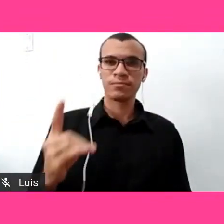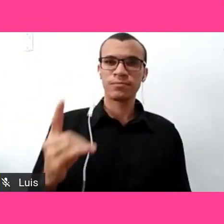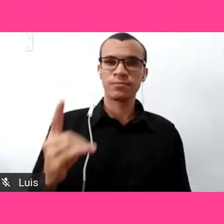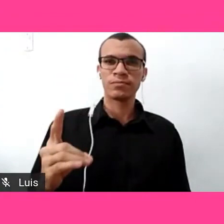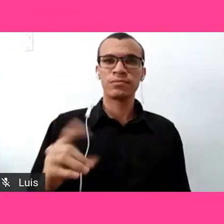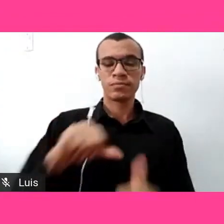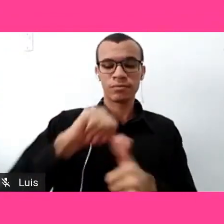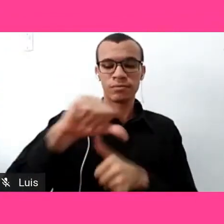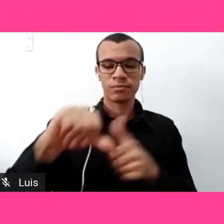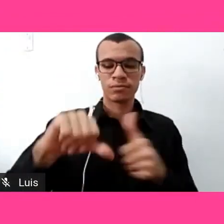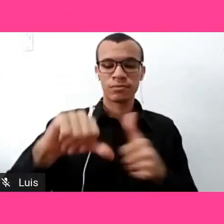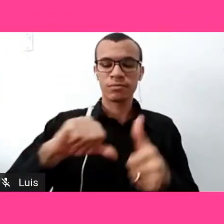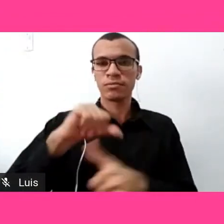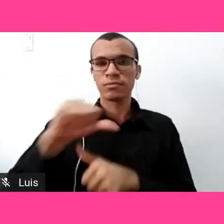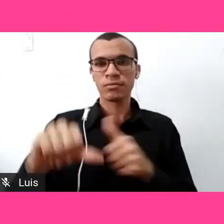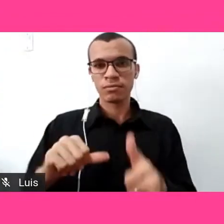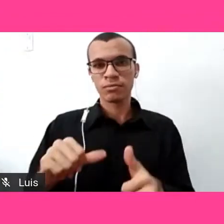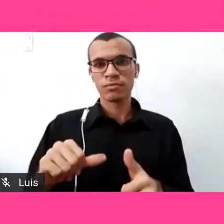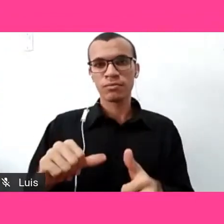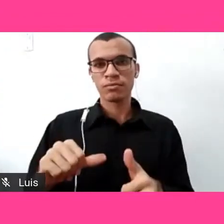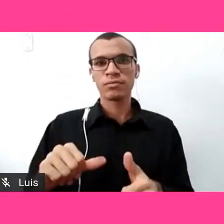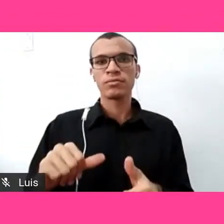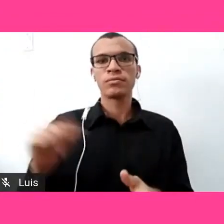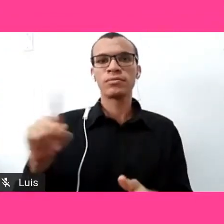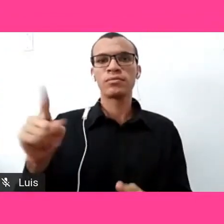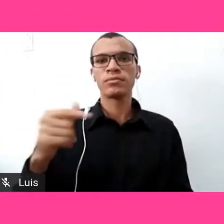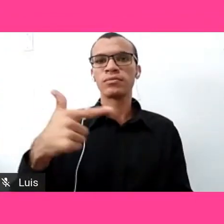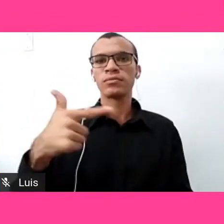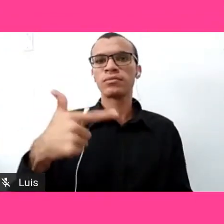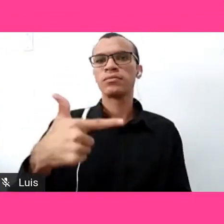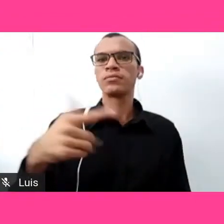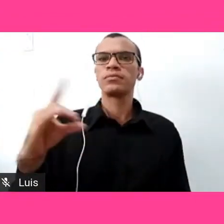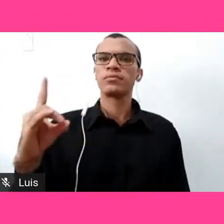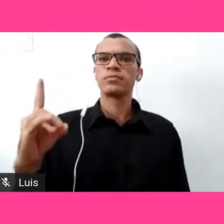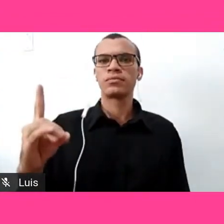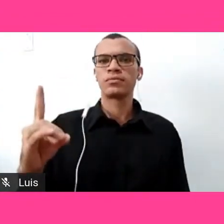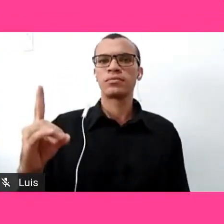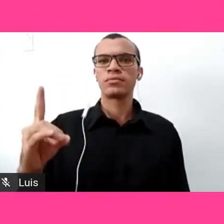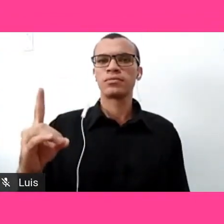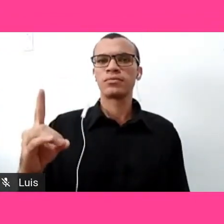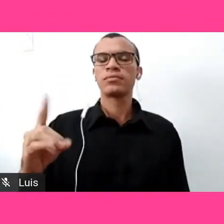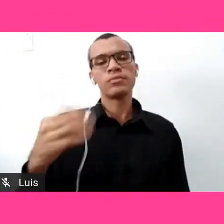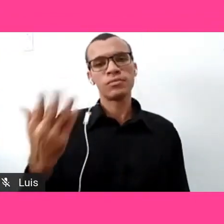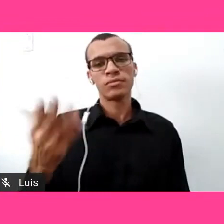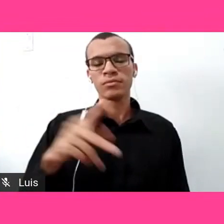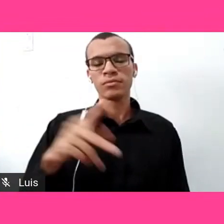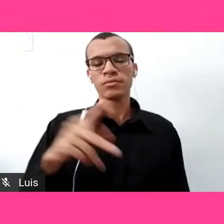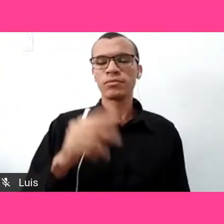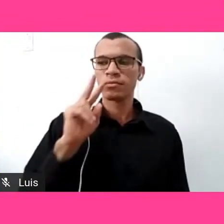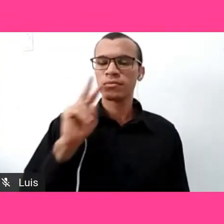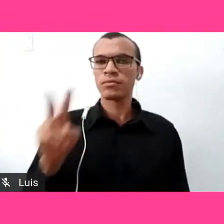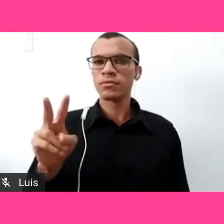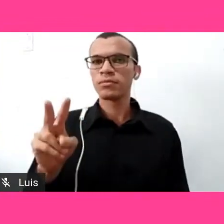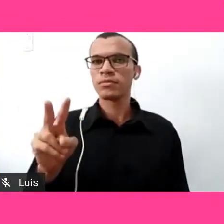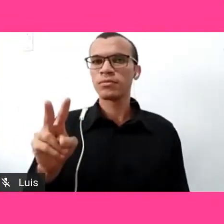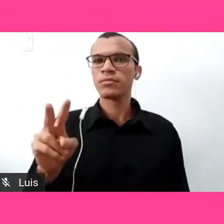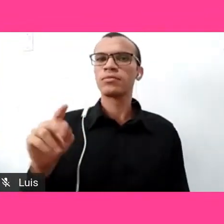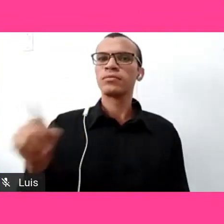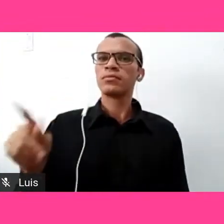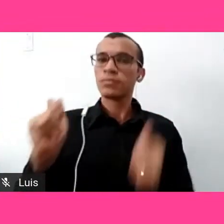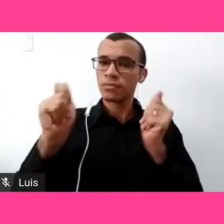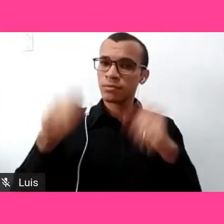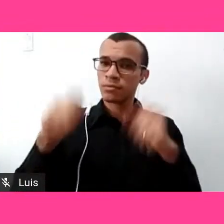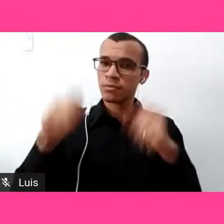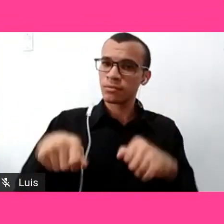converte o objeto para 2D. E aí eu tenho, então, o recurso de poder imprimir